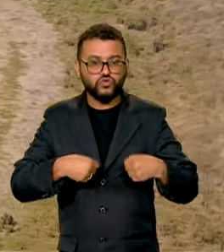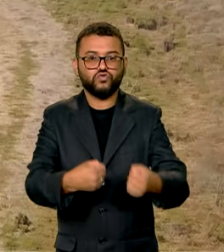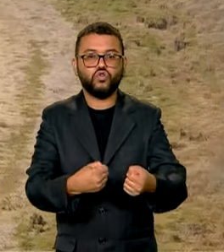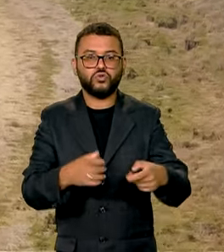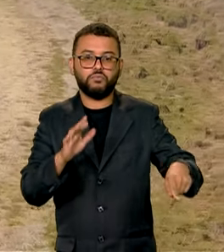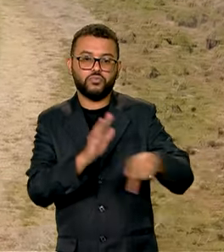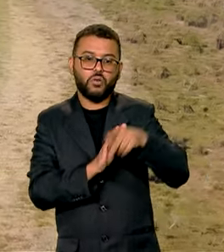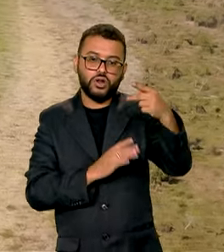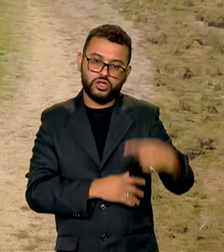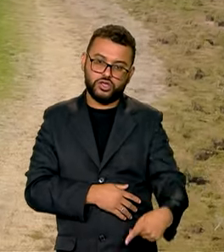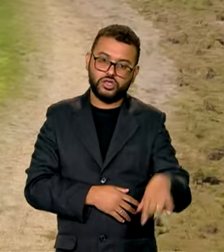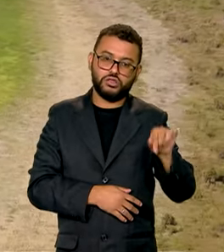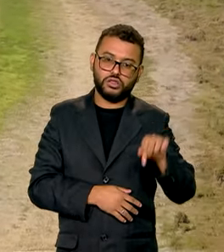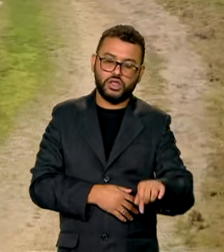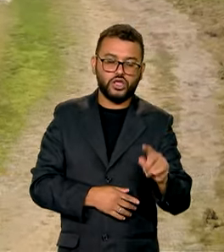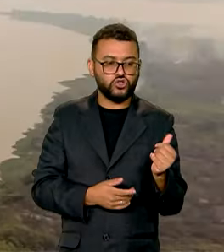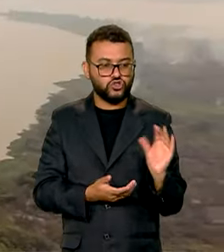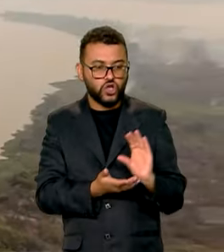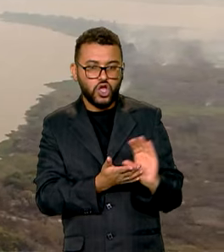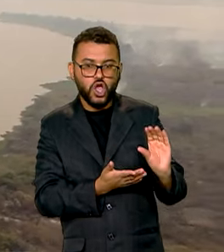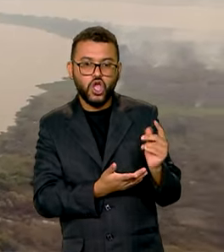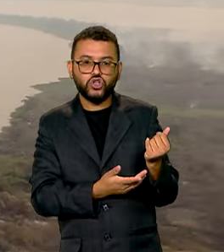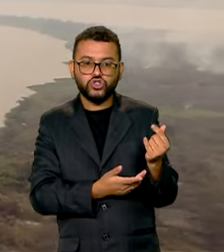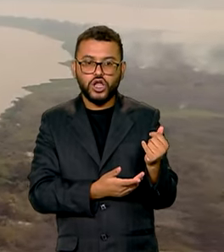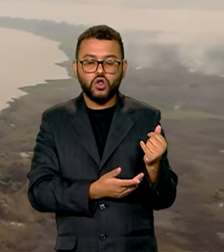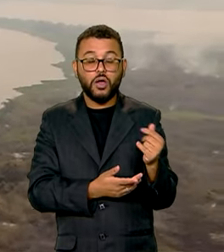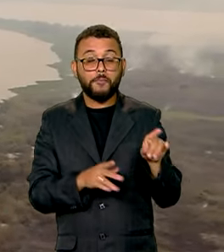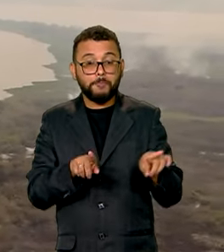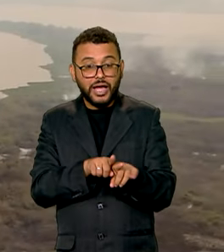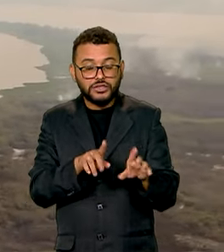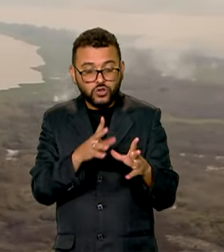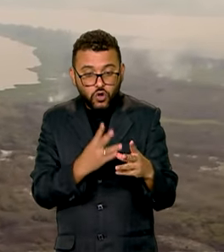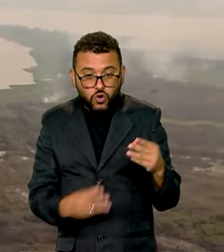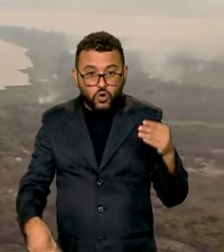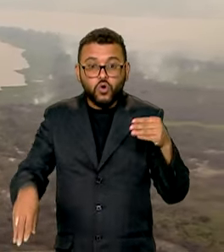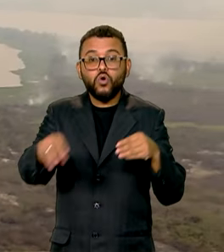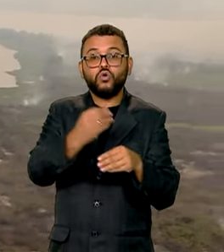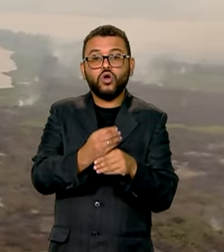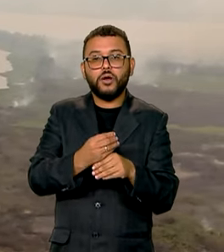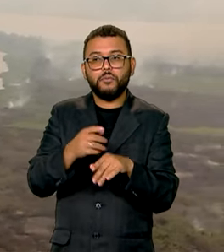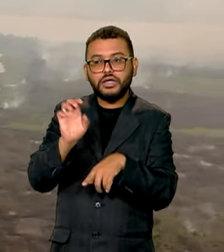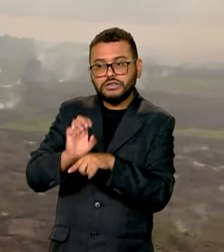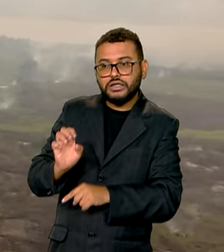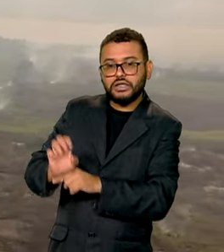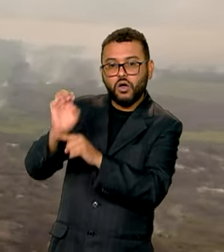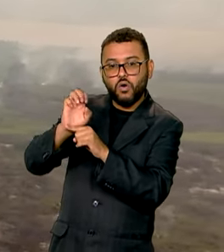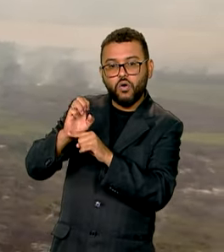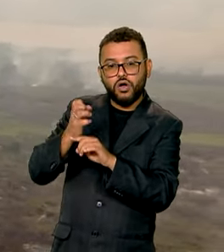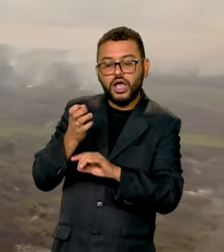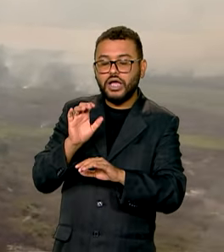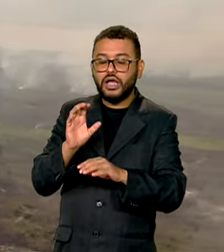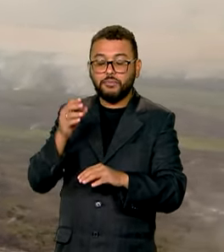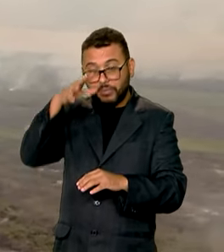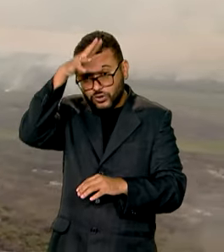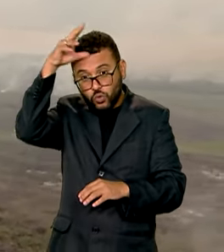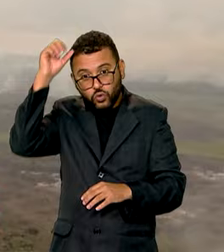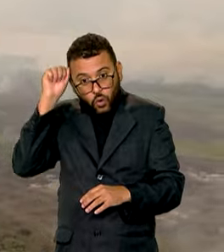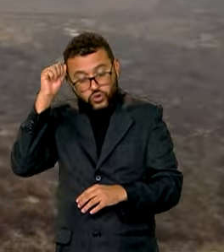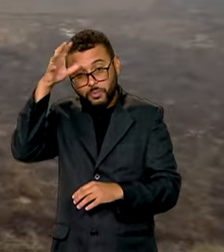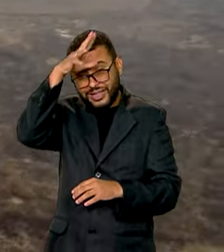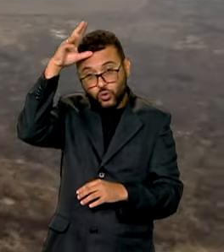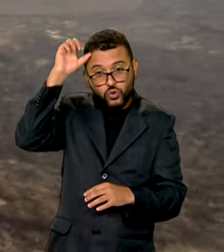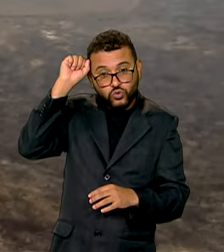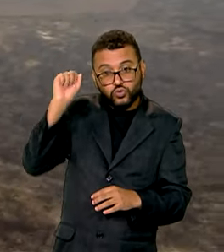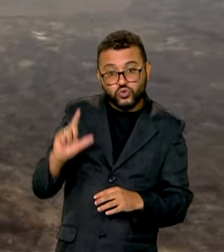nesse momento além de recursos extraordinários para para os Estados do Pantanal Mato Grosso e Mato Grosso do